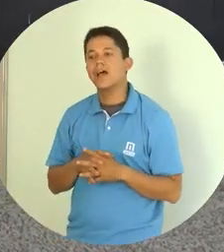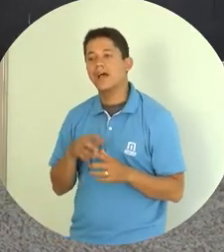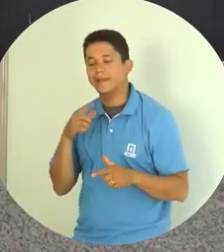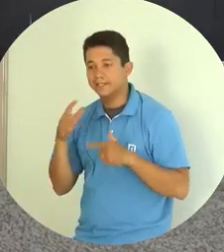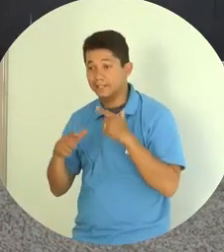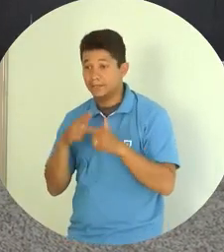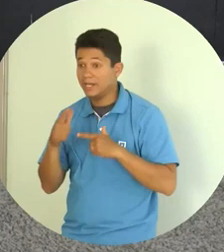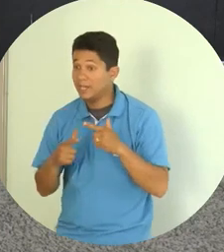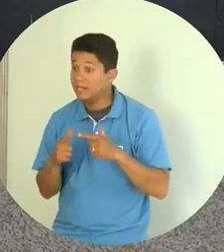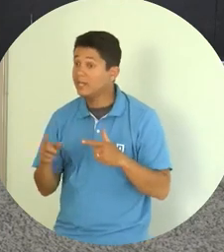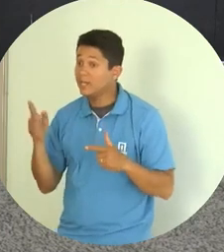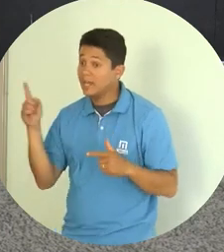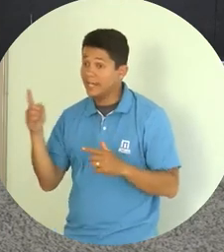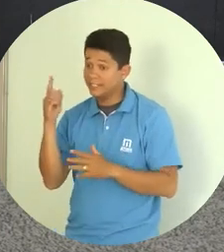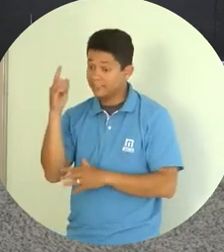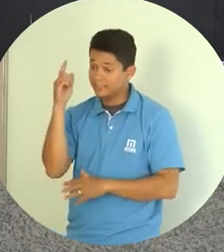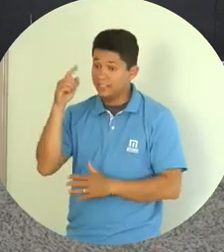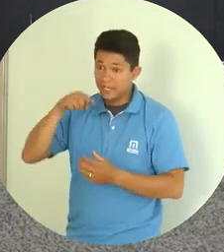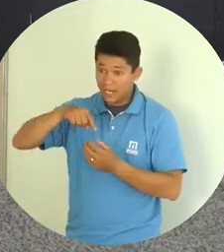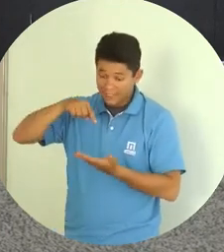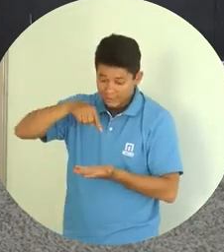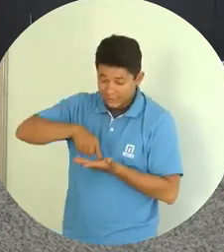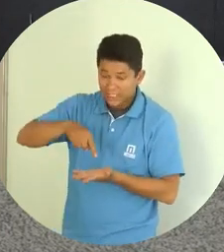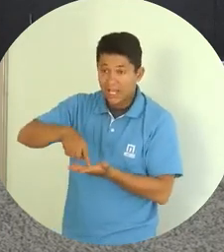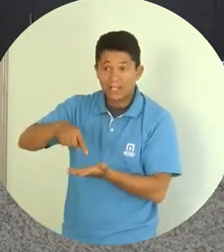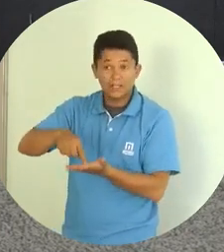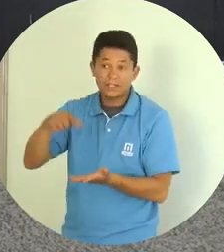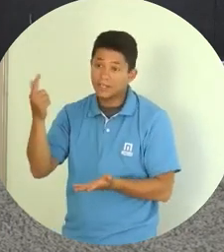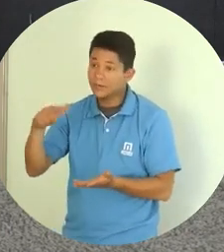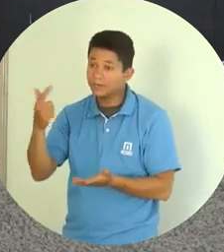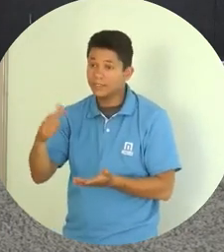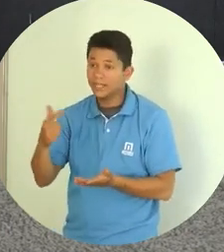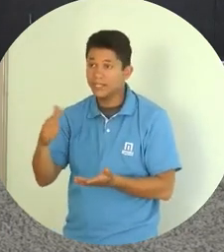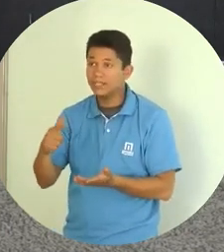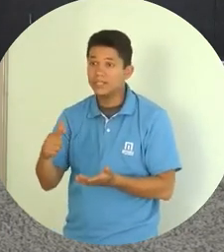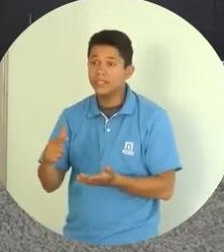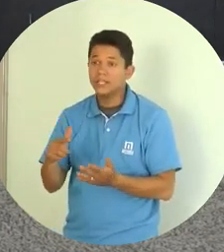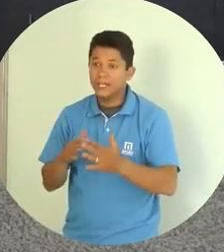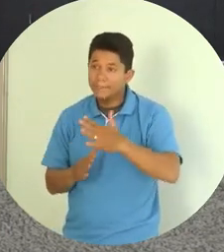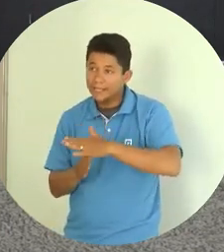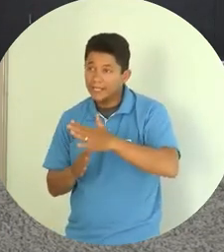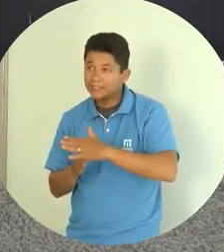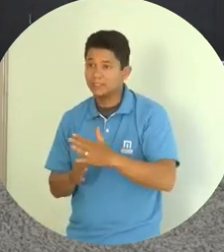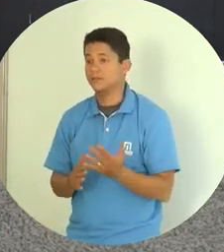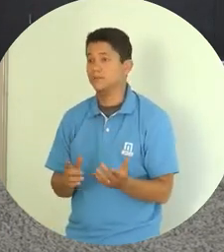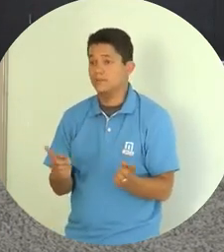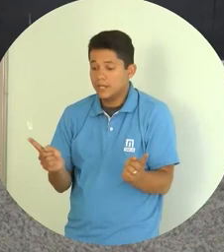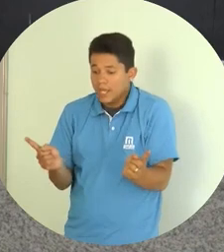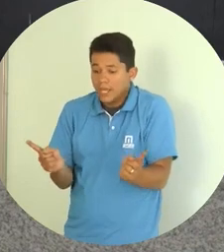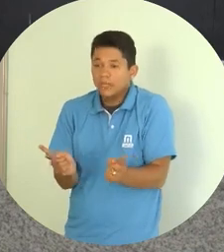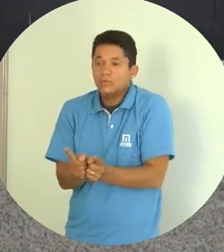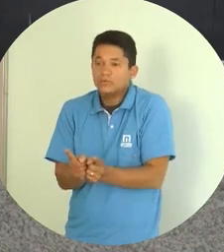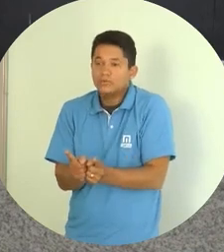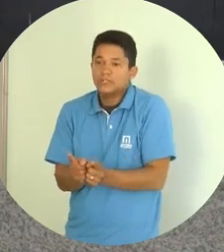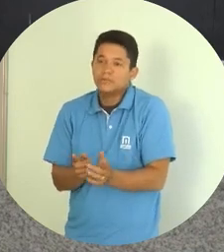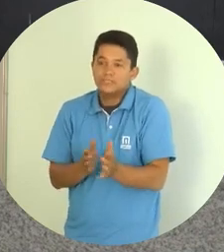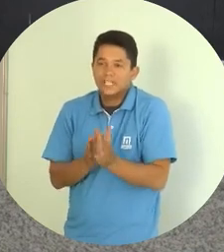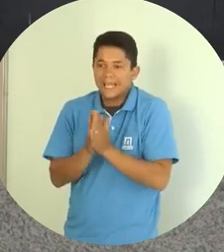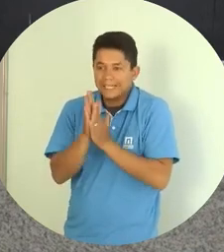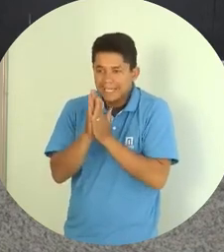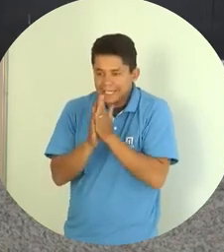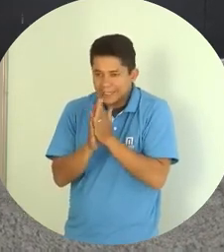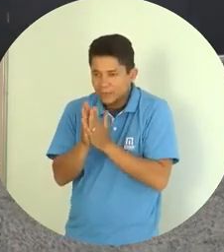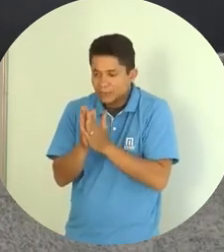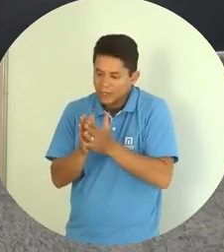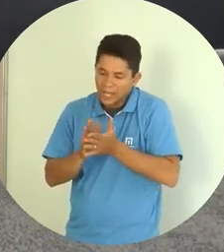tem limitação, redução de atrito, porque ela também é um tirante. Então,